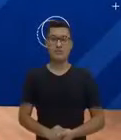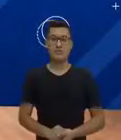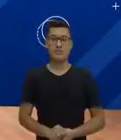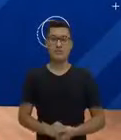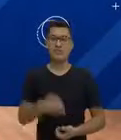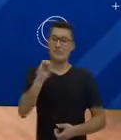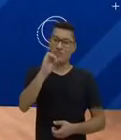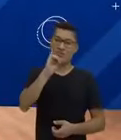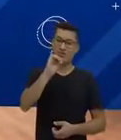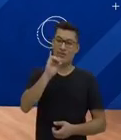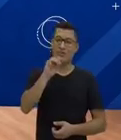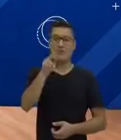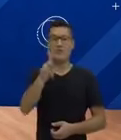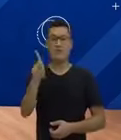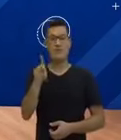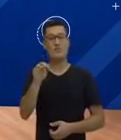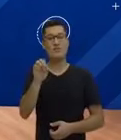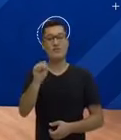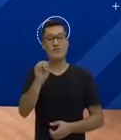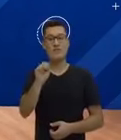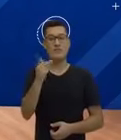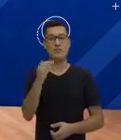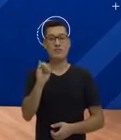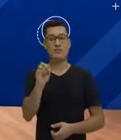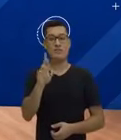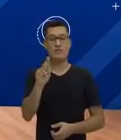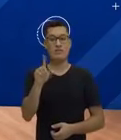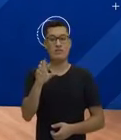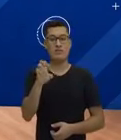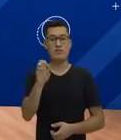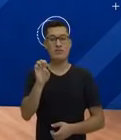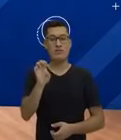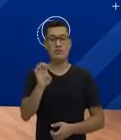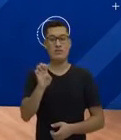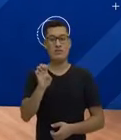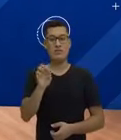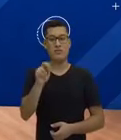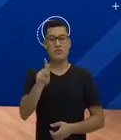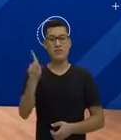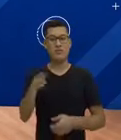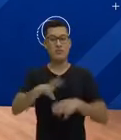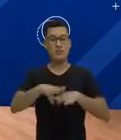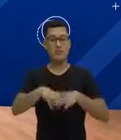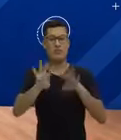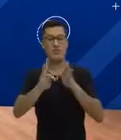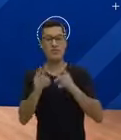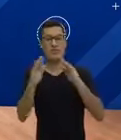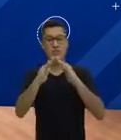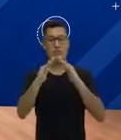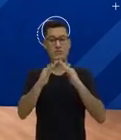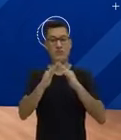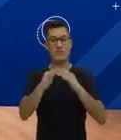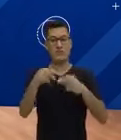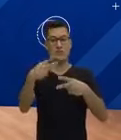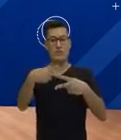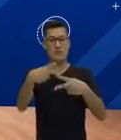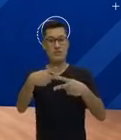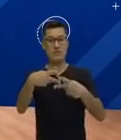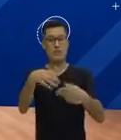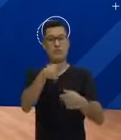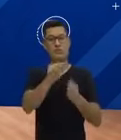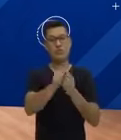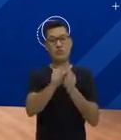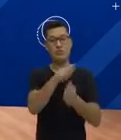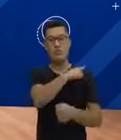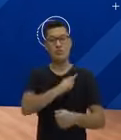Olá pessoal, aqui é o professor Sirley Costa, sou professor de matemática e esse é o Todos em Casa pela Educação, um projeto do governo do estado do